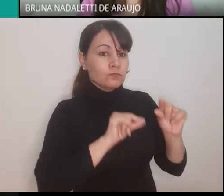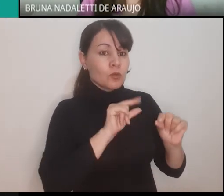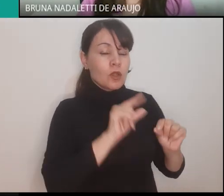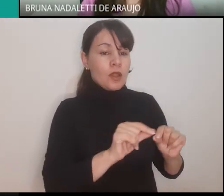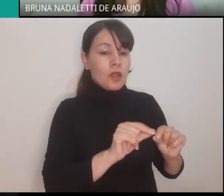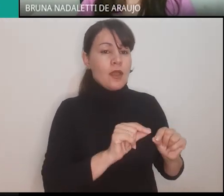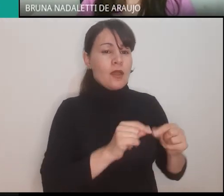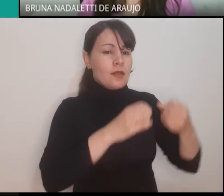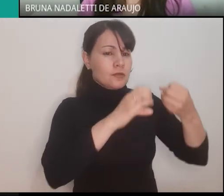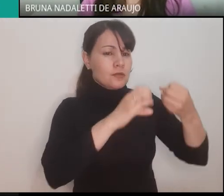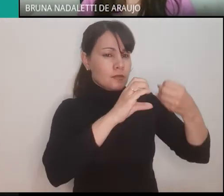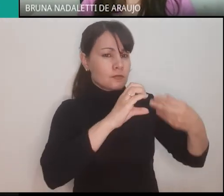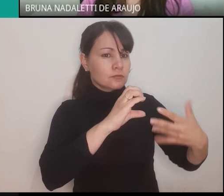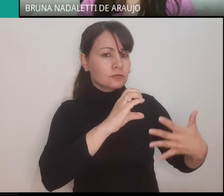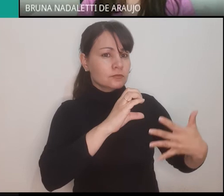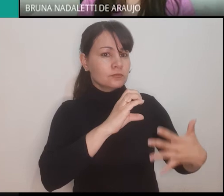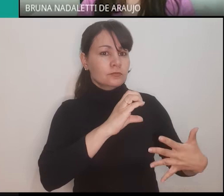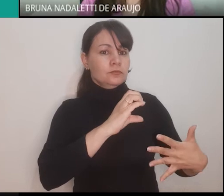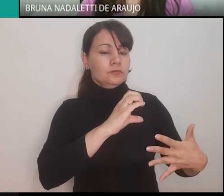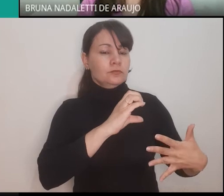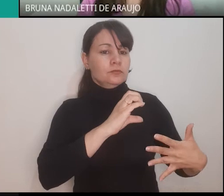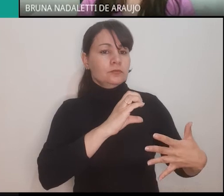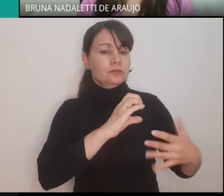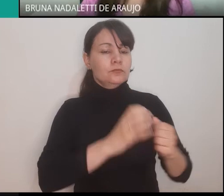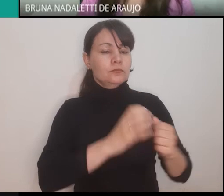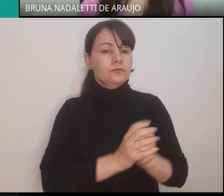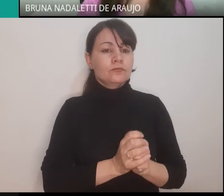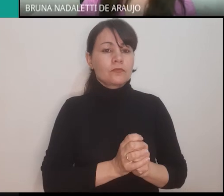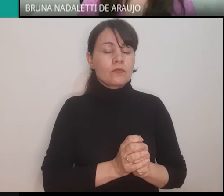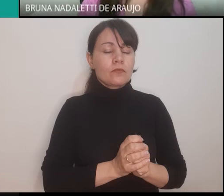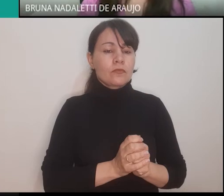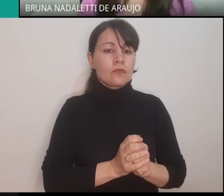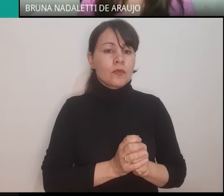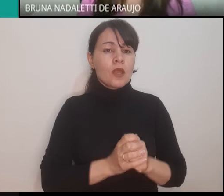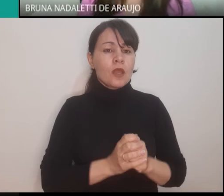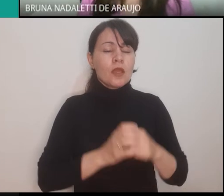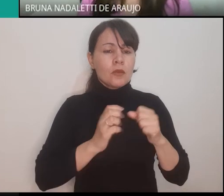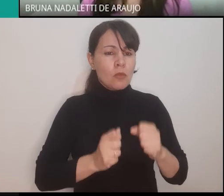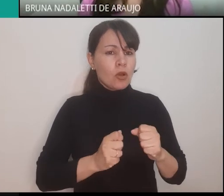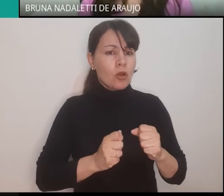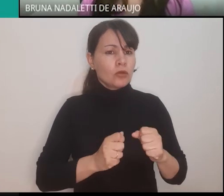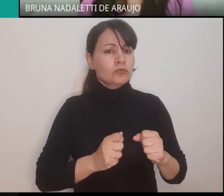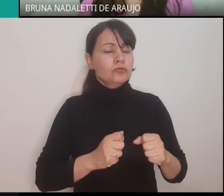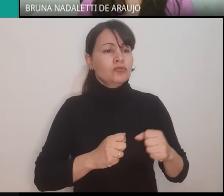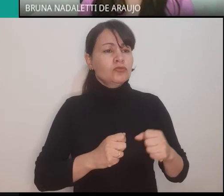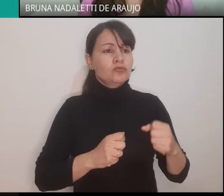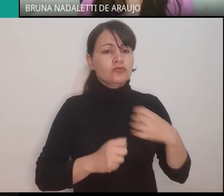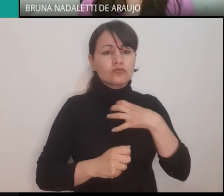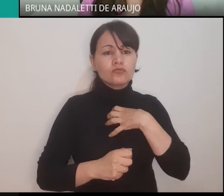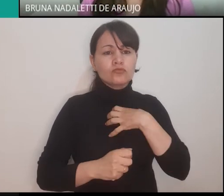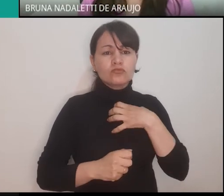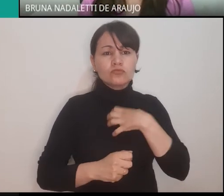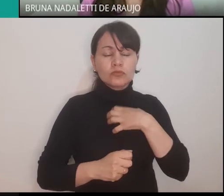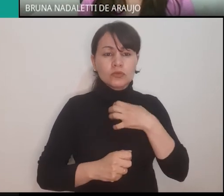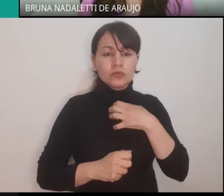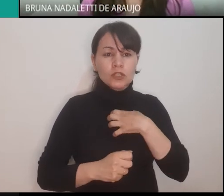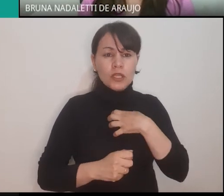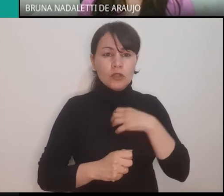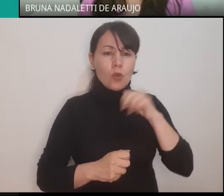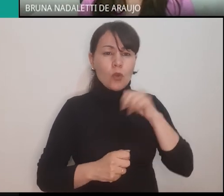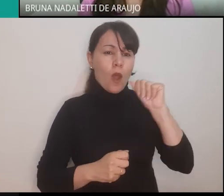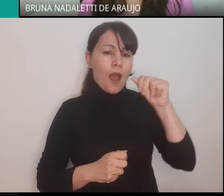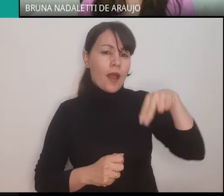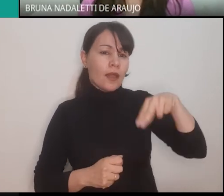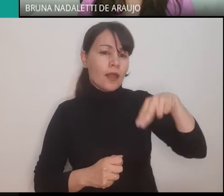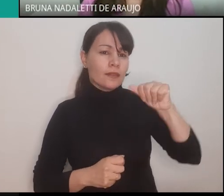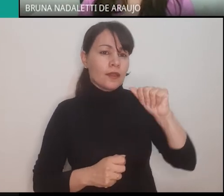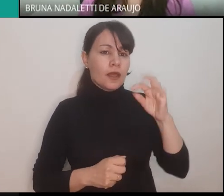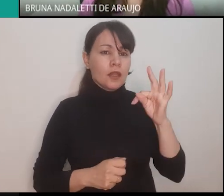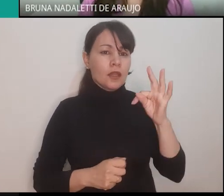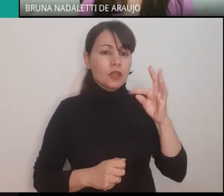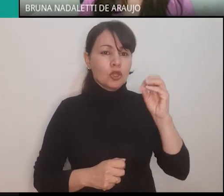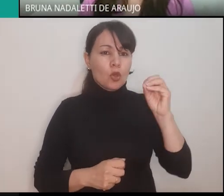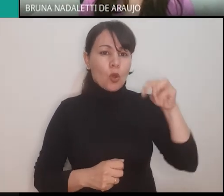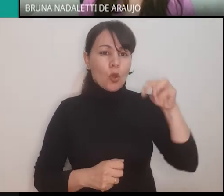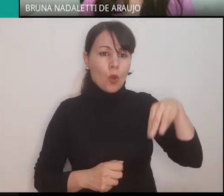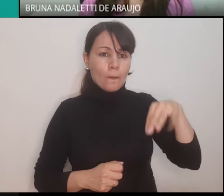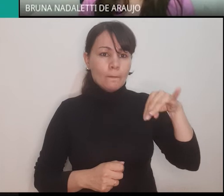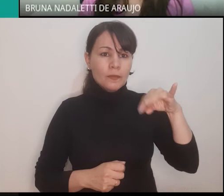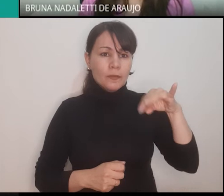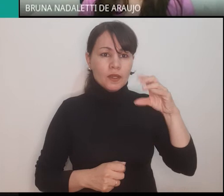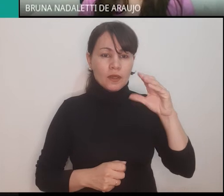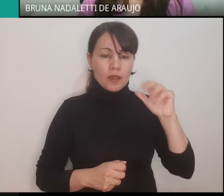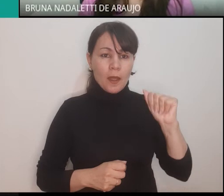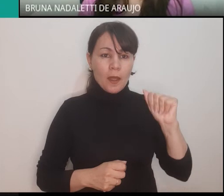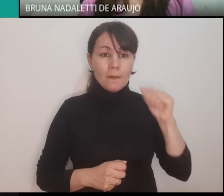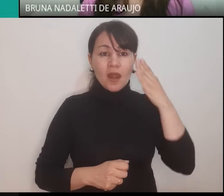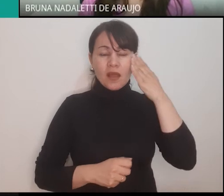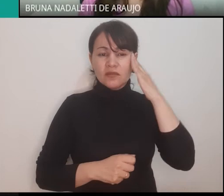uma forma, dá para se dizer, estrutural ou anatômica, para que a gente consiga